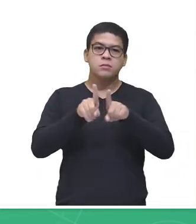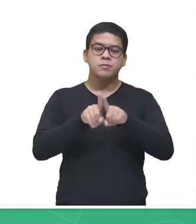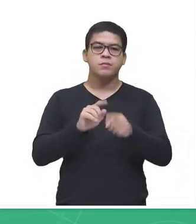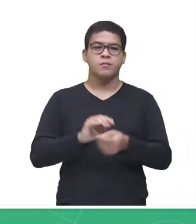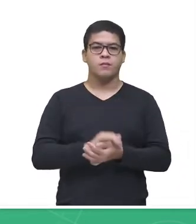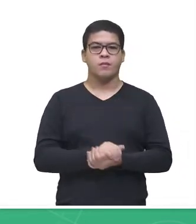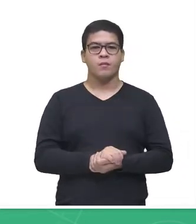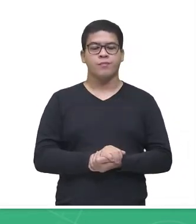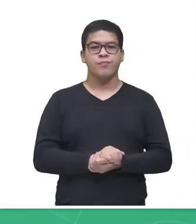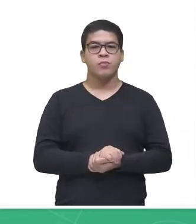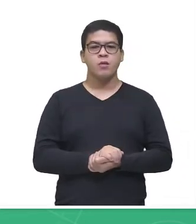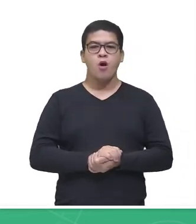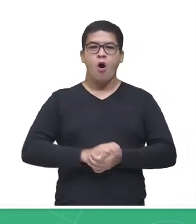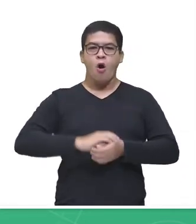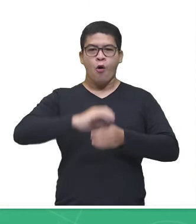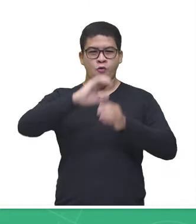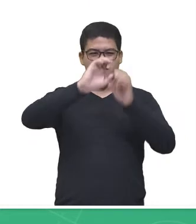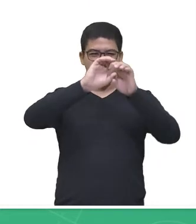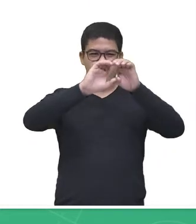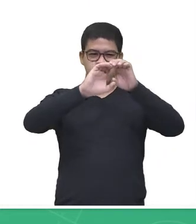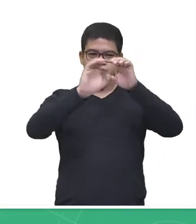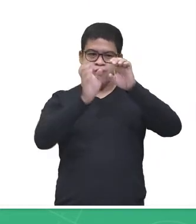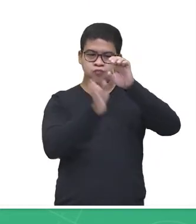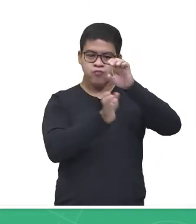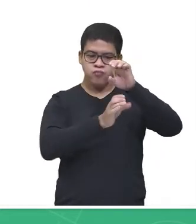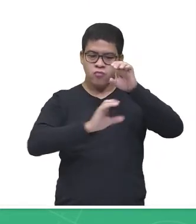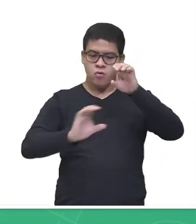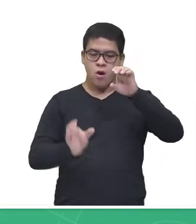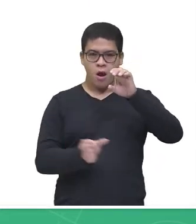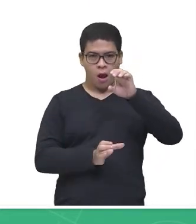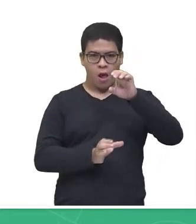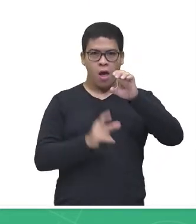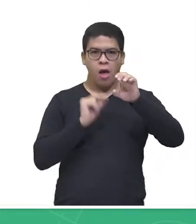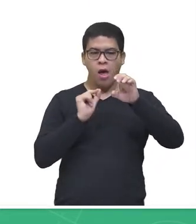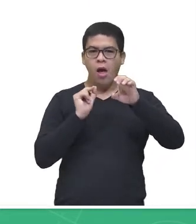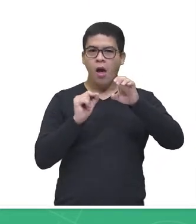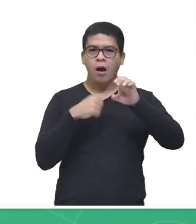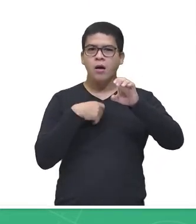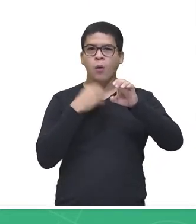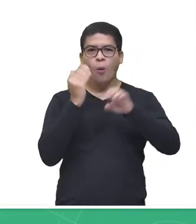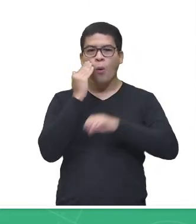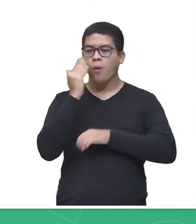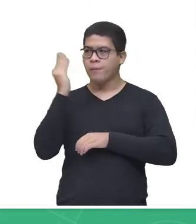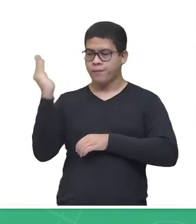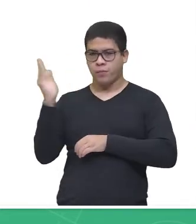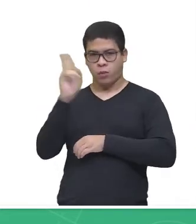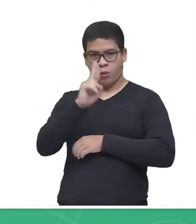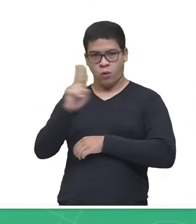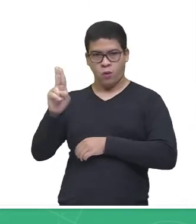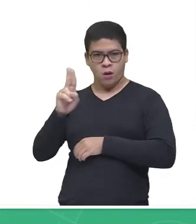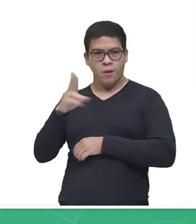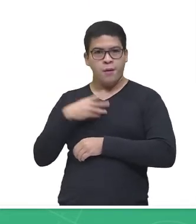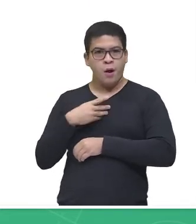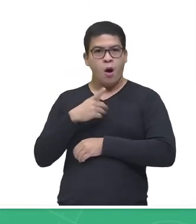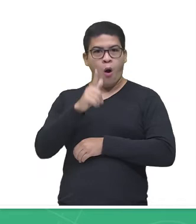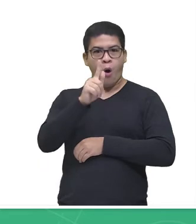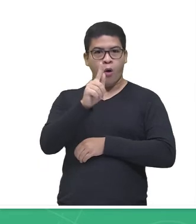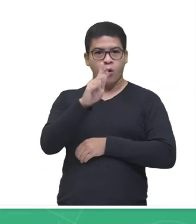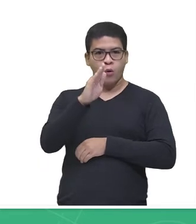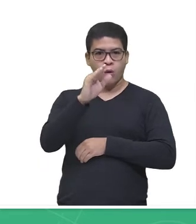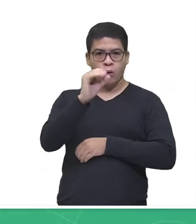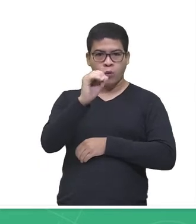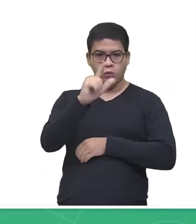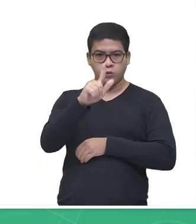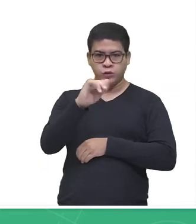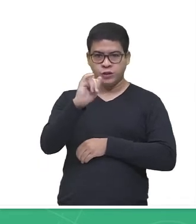O próximo é o complexo golgiense ou complexo de Golgi. Então, ele é um conjunto de bolsas